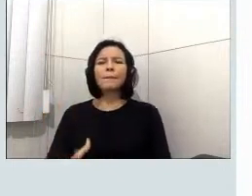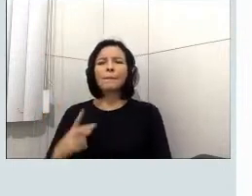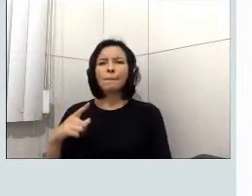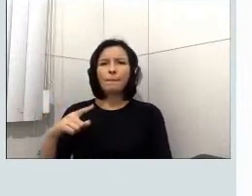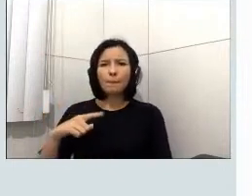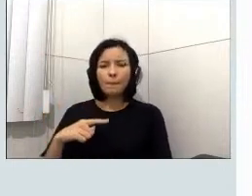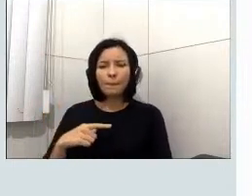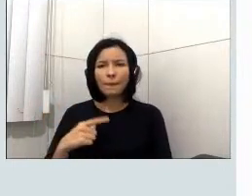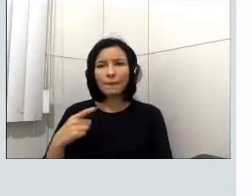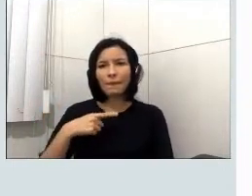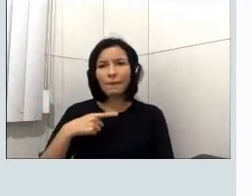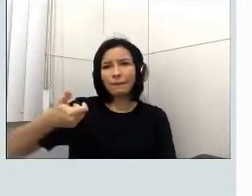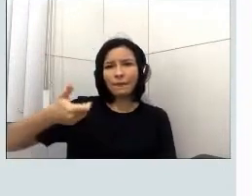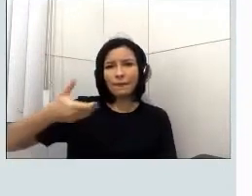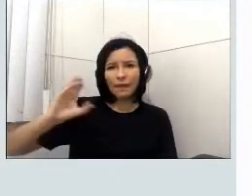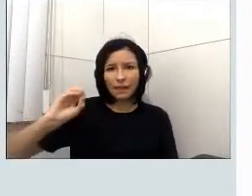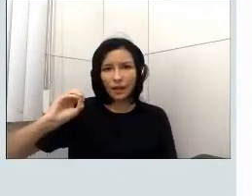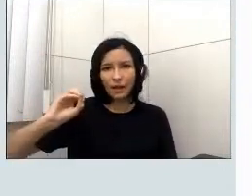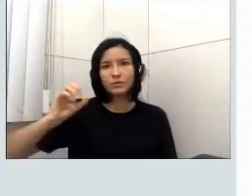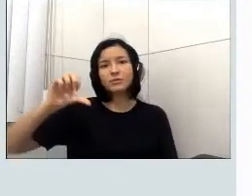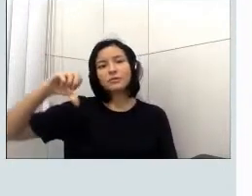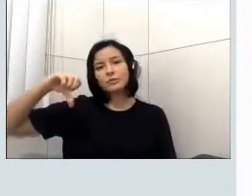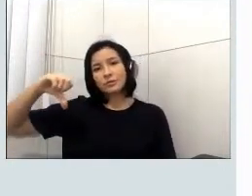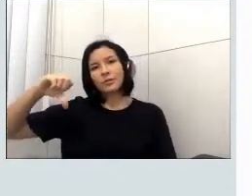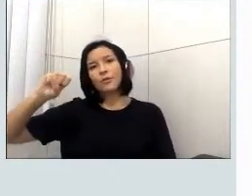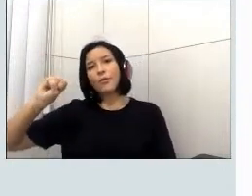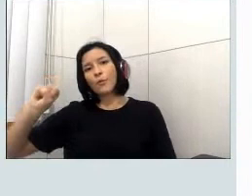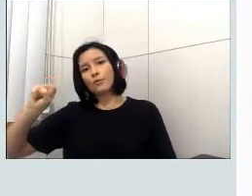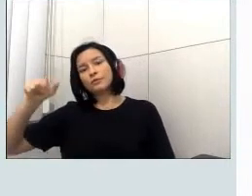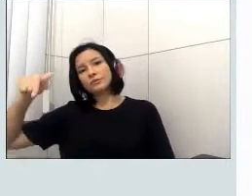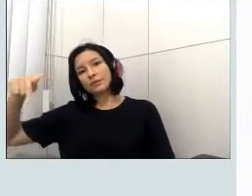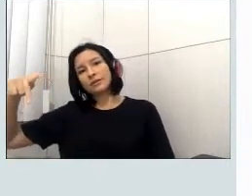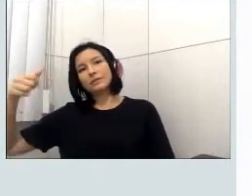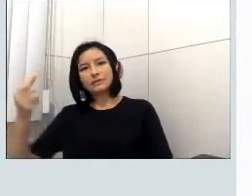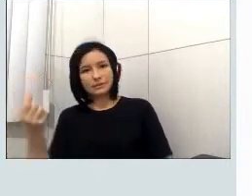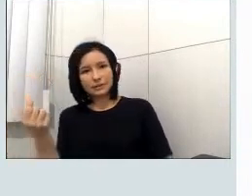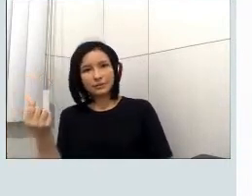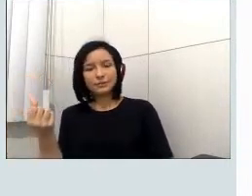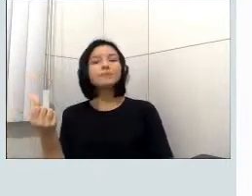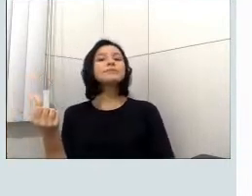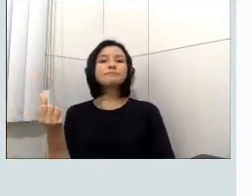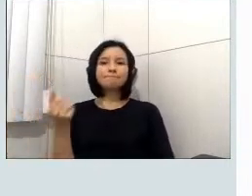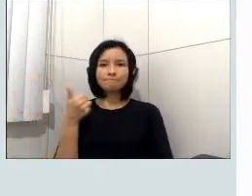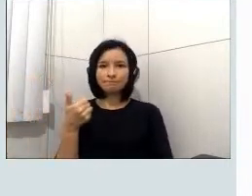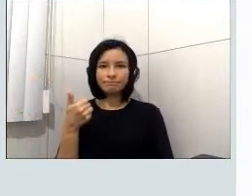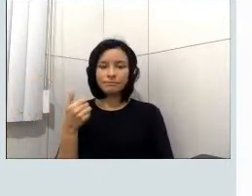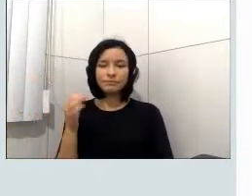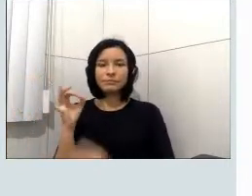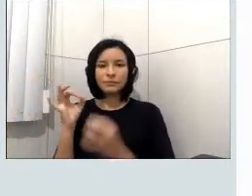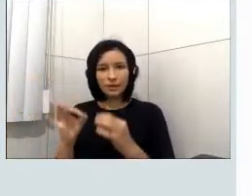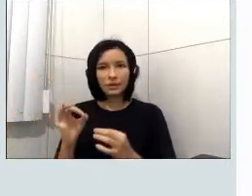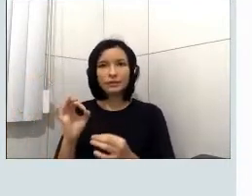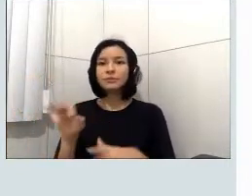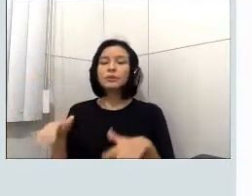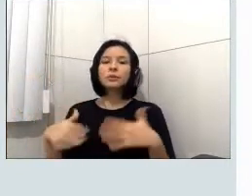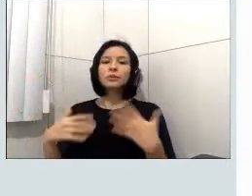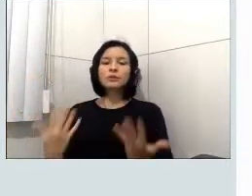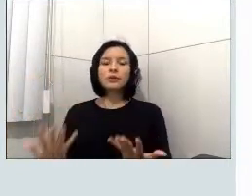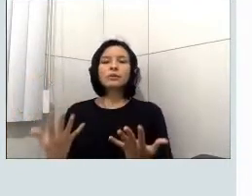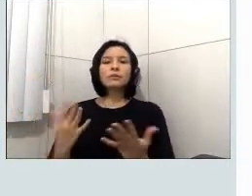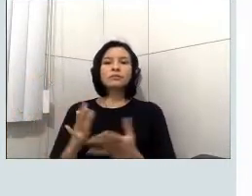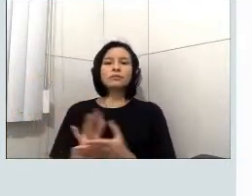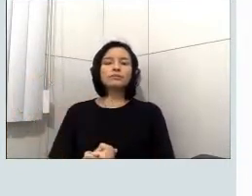10, 9, 8, 7, 6, certo? Ou seja,